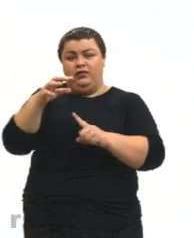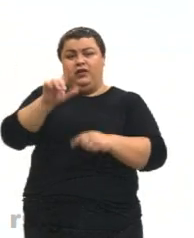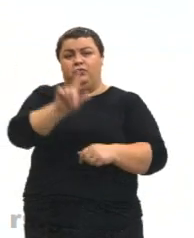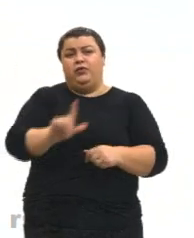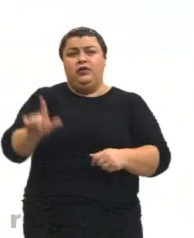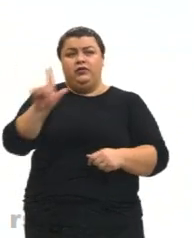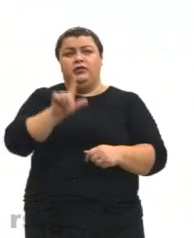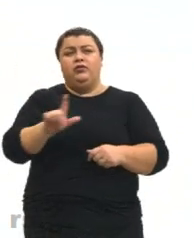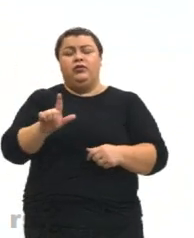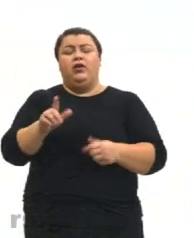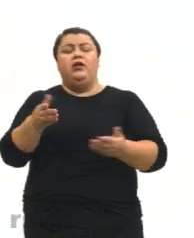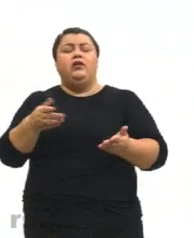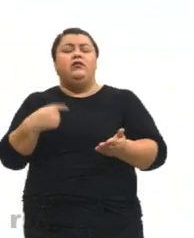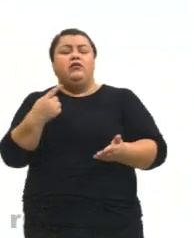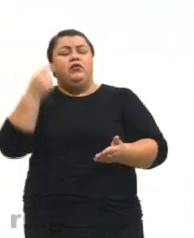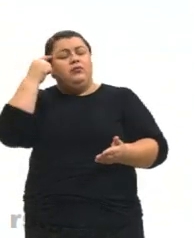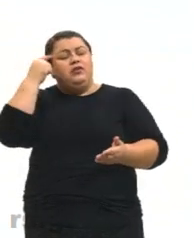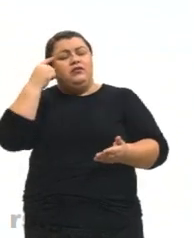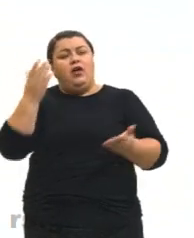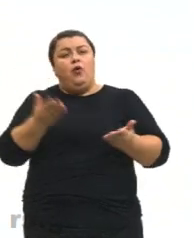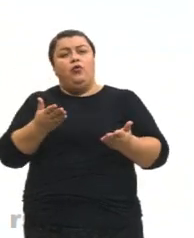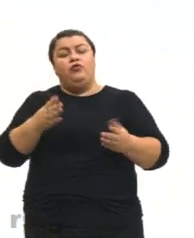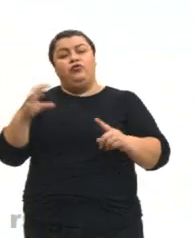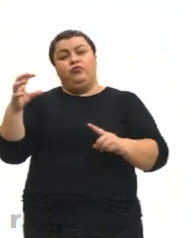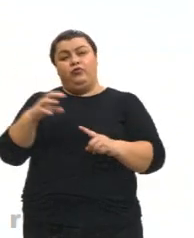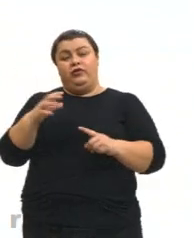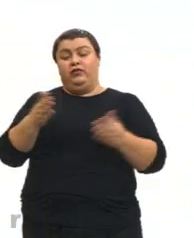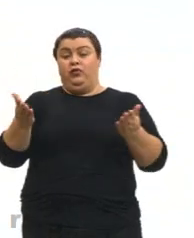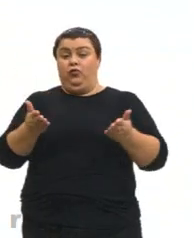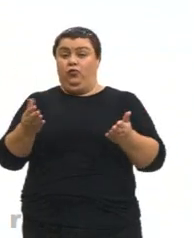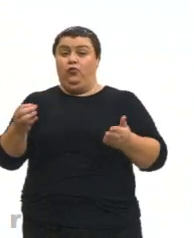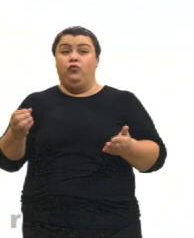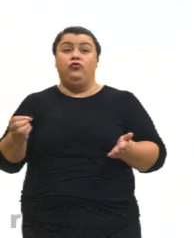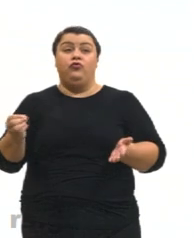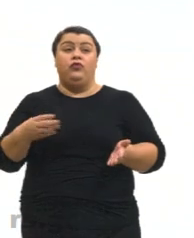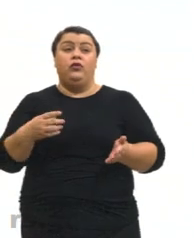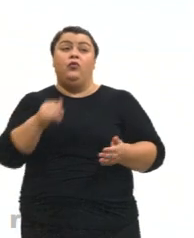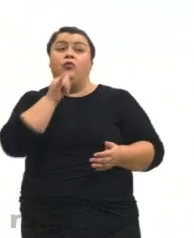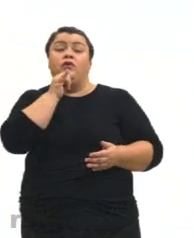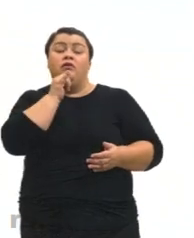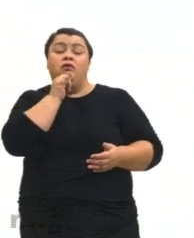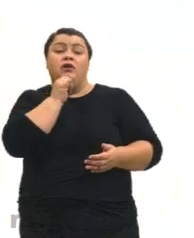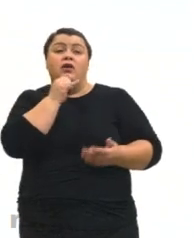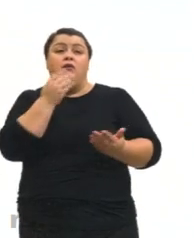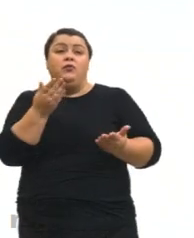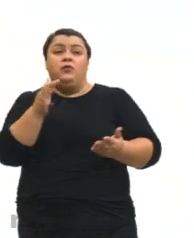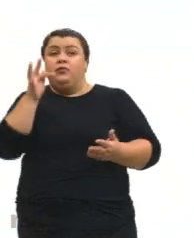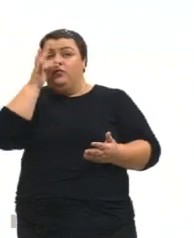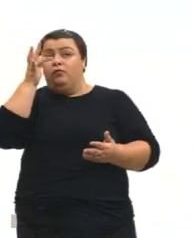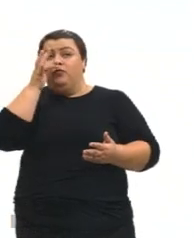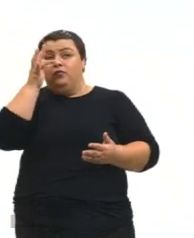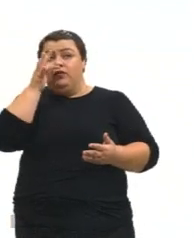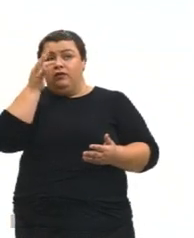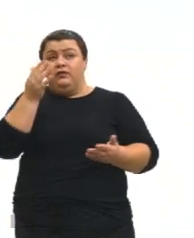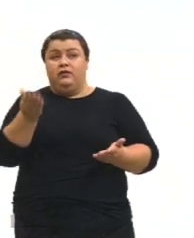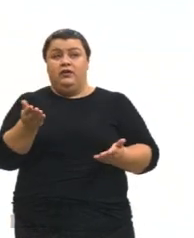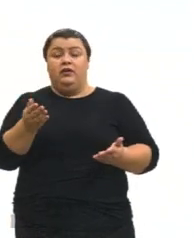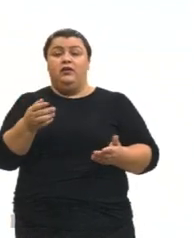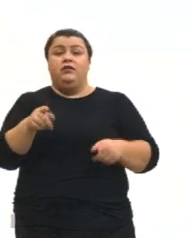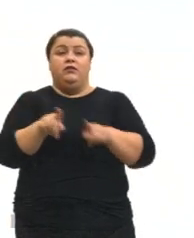é isso a gente pensar hoje nessas influências mais modernas eu trouxe ele o exemplo por exemplo do francês e do inglês